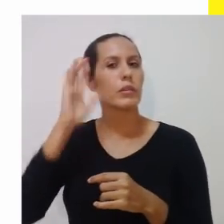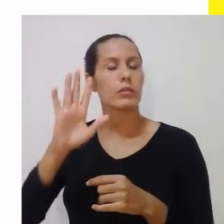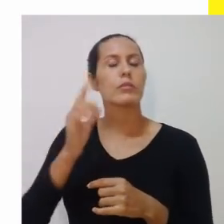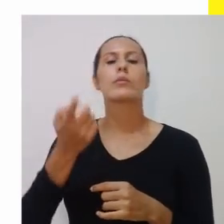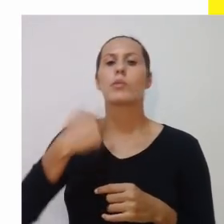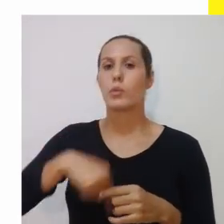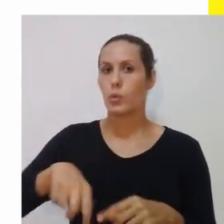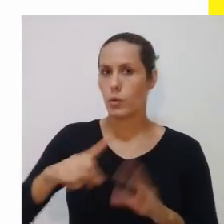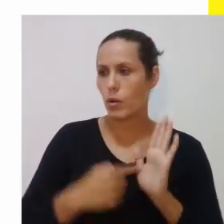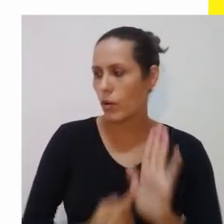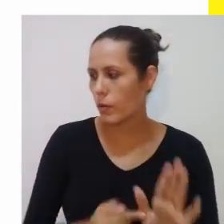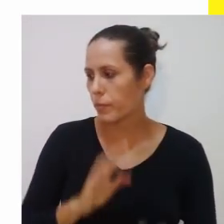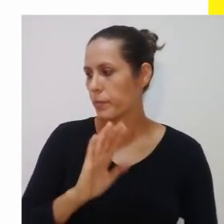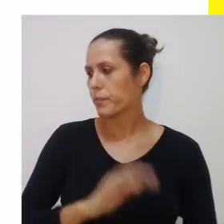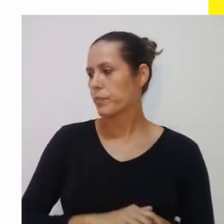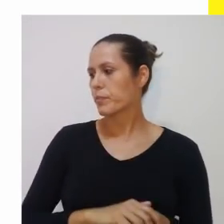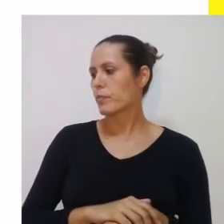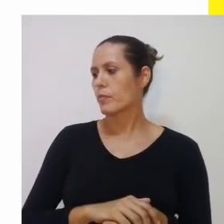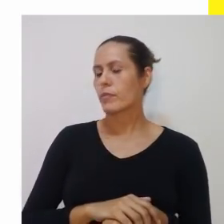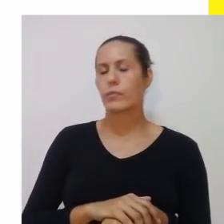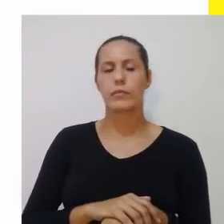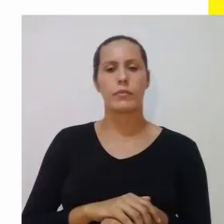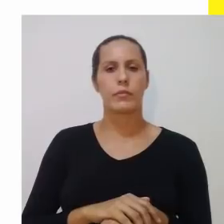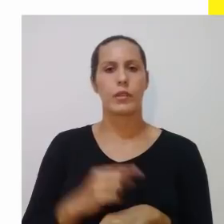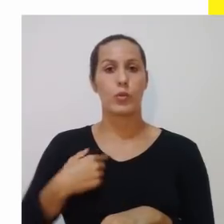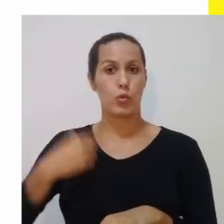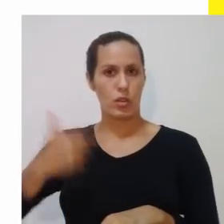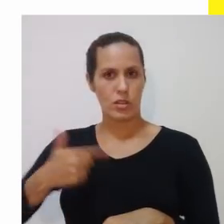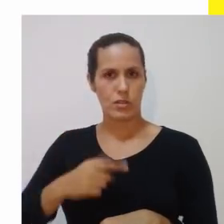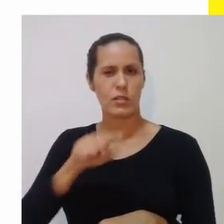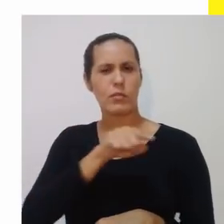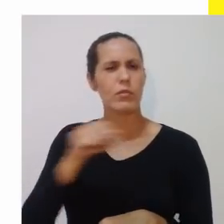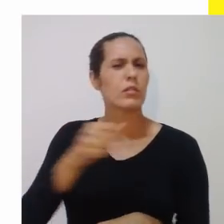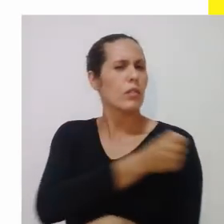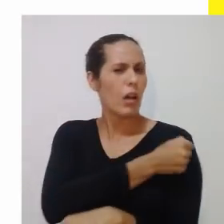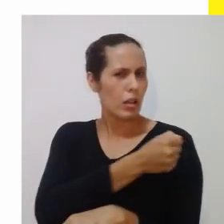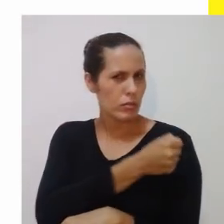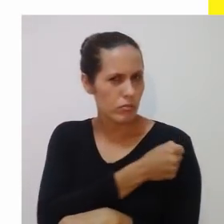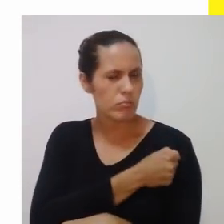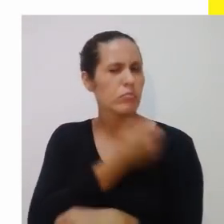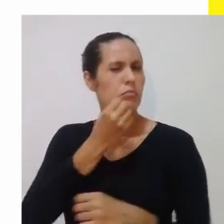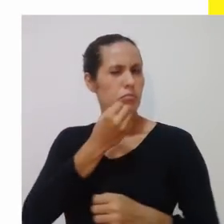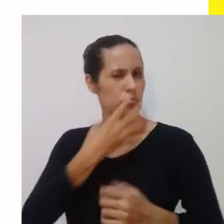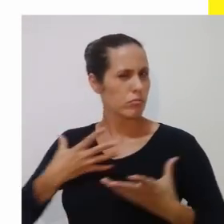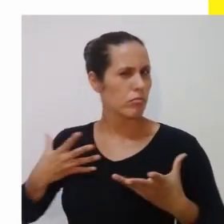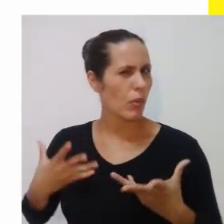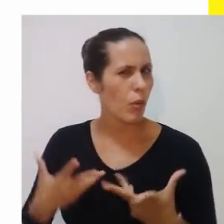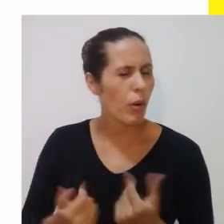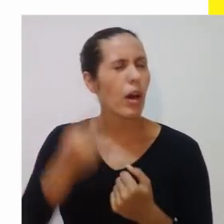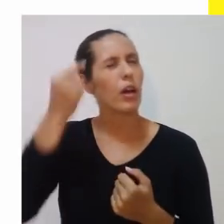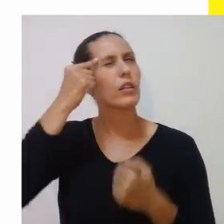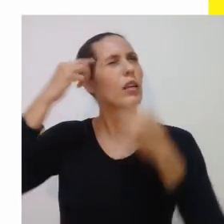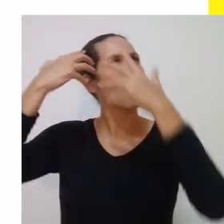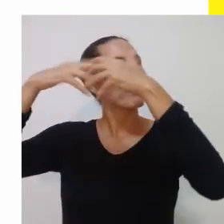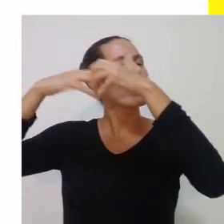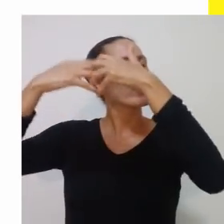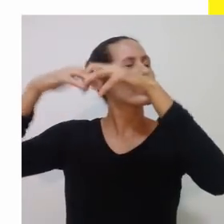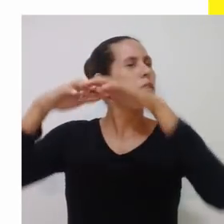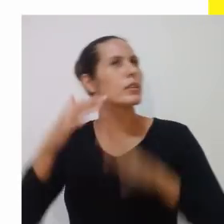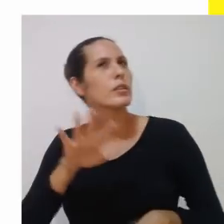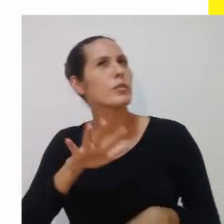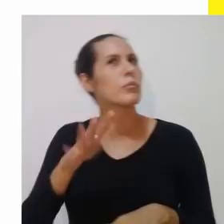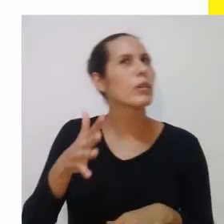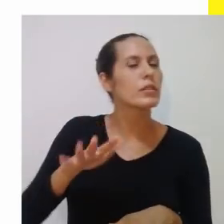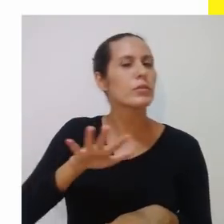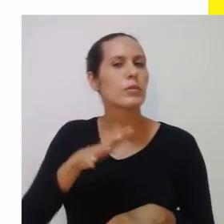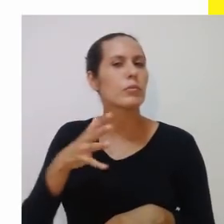olha que eu estou na segunda, vou apresentar muito mais. Eu estou na segunda e você que está aí, o bom estudante, a boa estudante, já está pensando